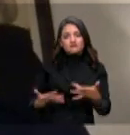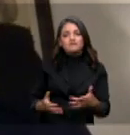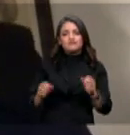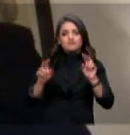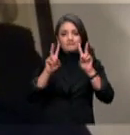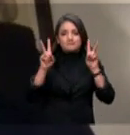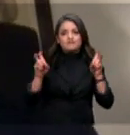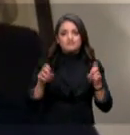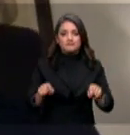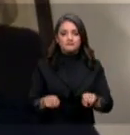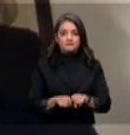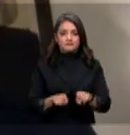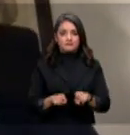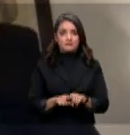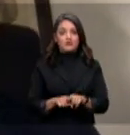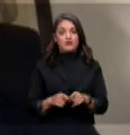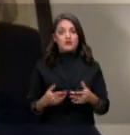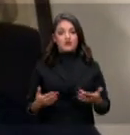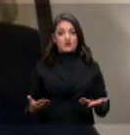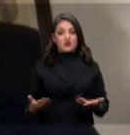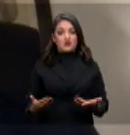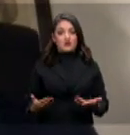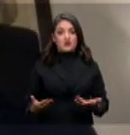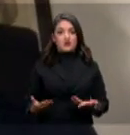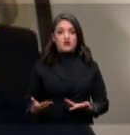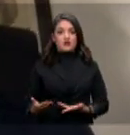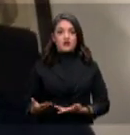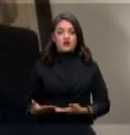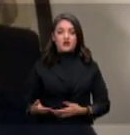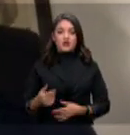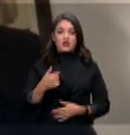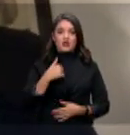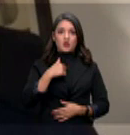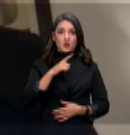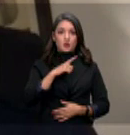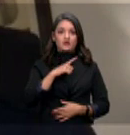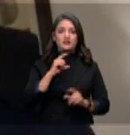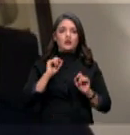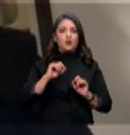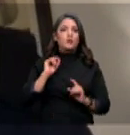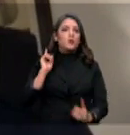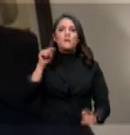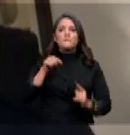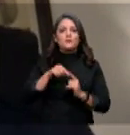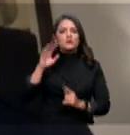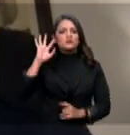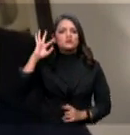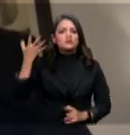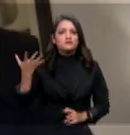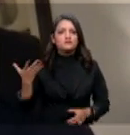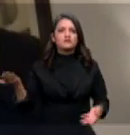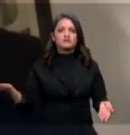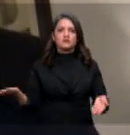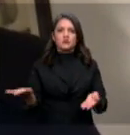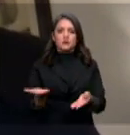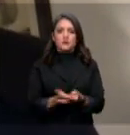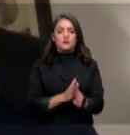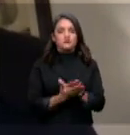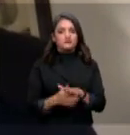questão também, eu adoto como razão de decidir o precedente estabelecido no